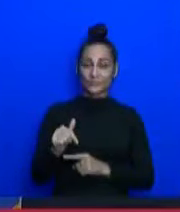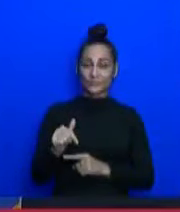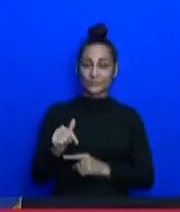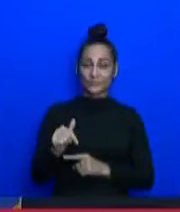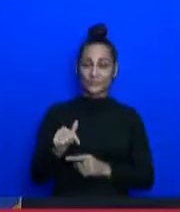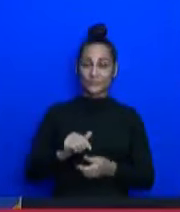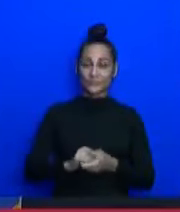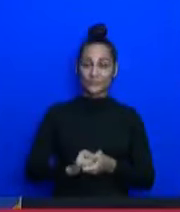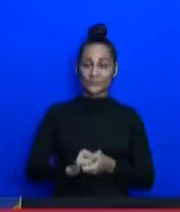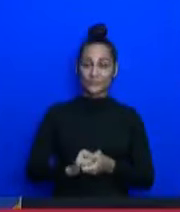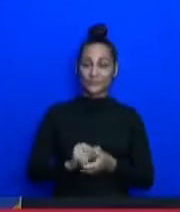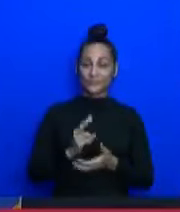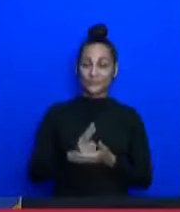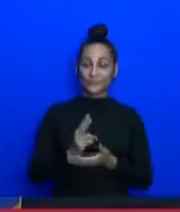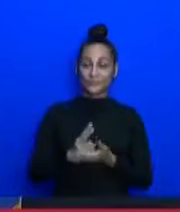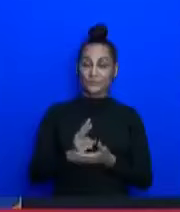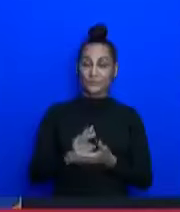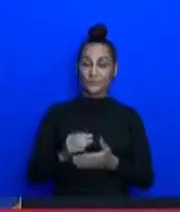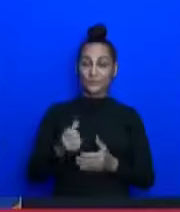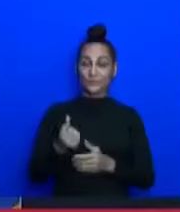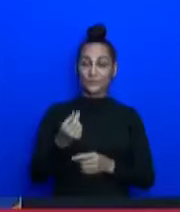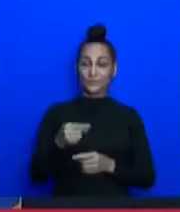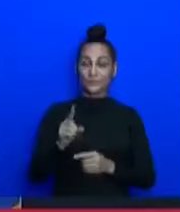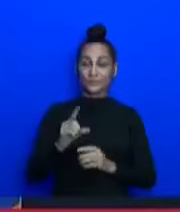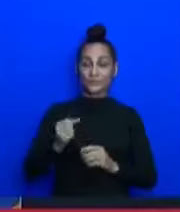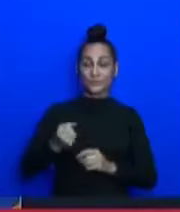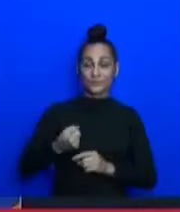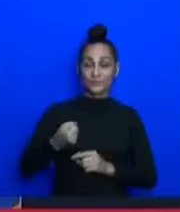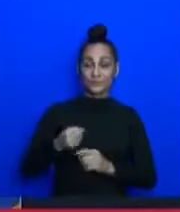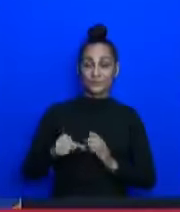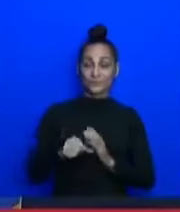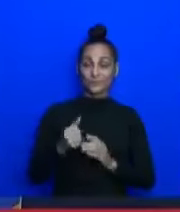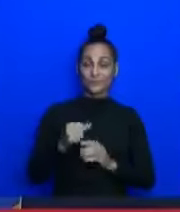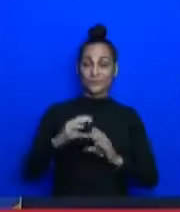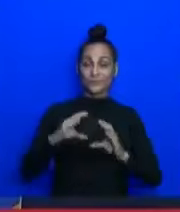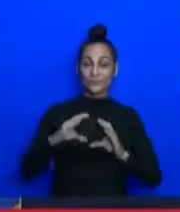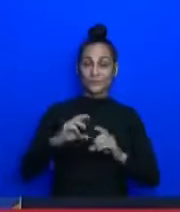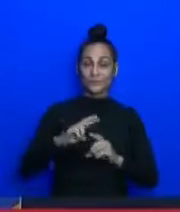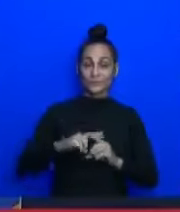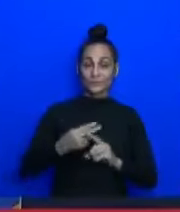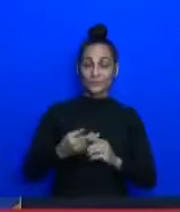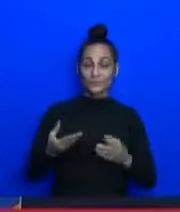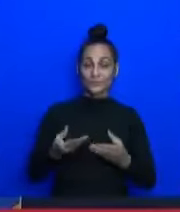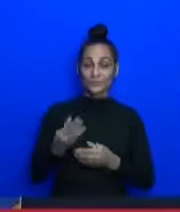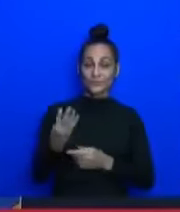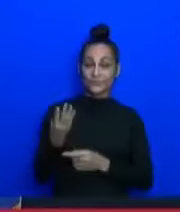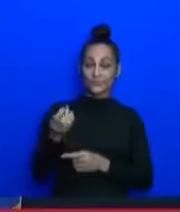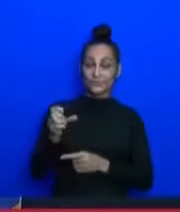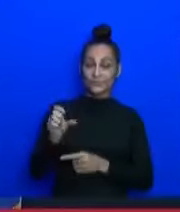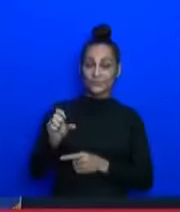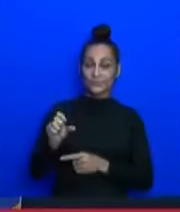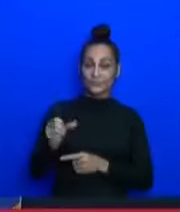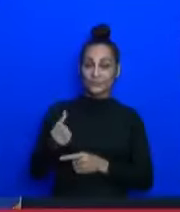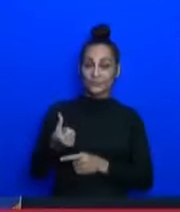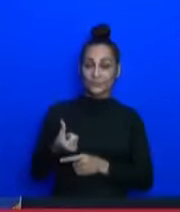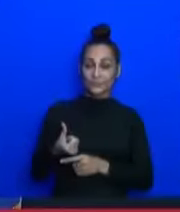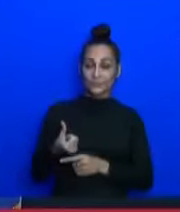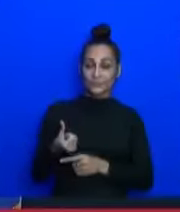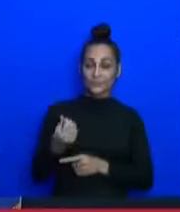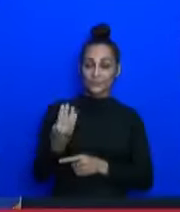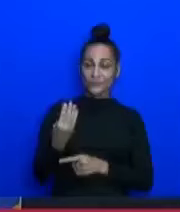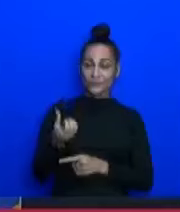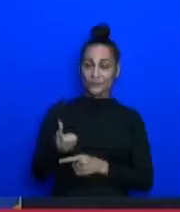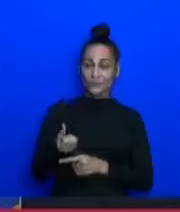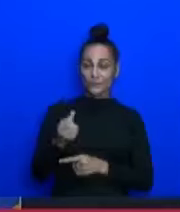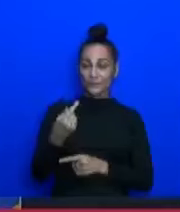dezena sorteada. Vamos ao sorteio da sexta e última dezena do primeiro sorteio da dupla cena dessa noite. Número 46. 46